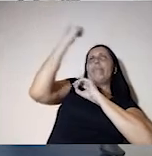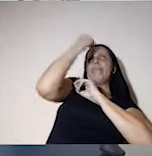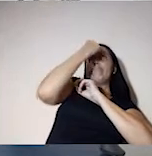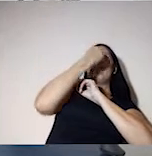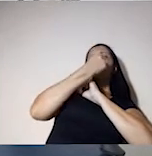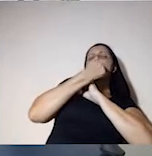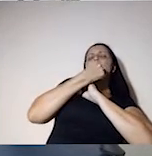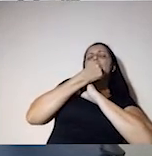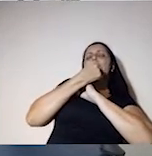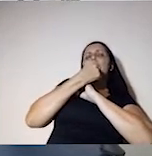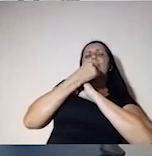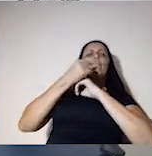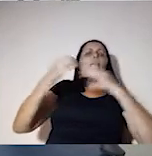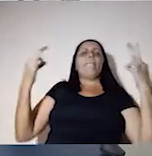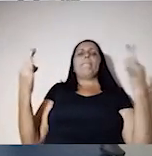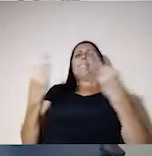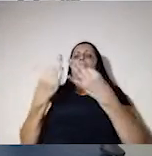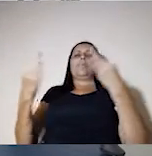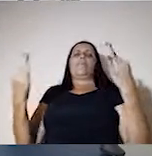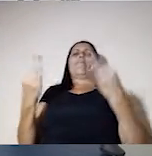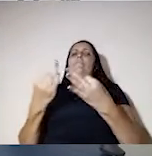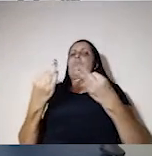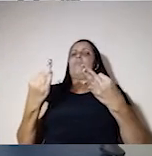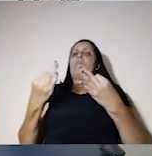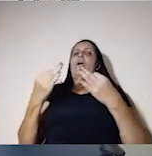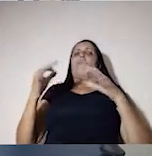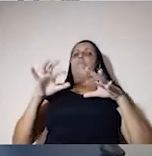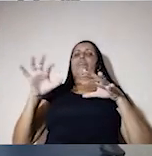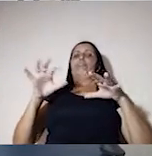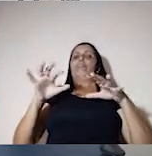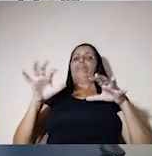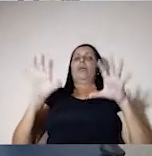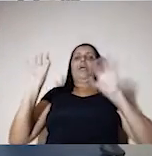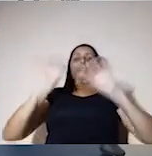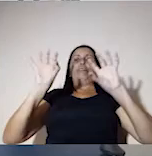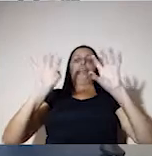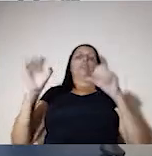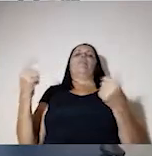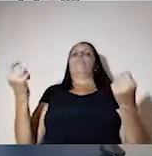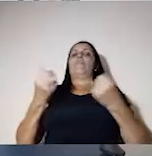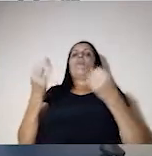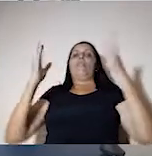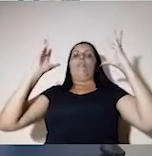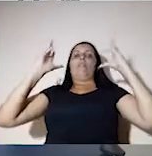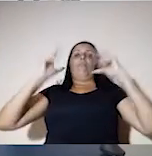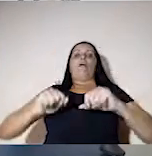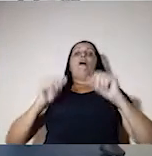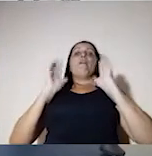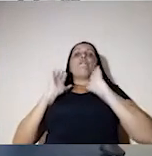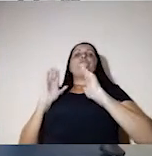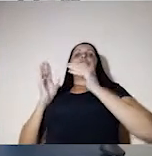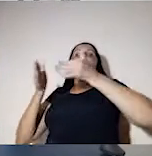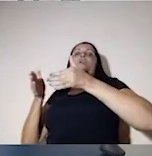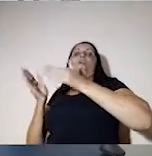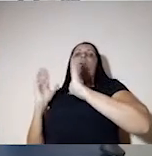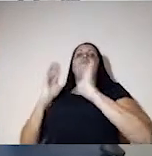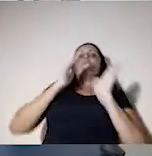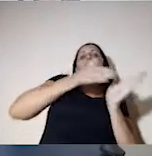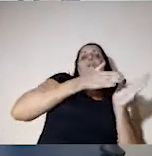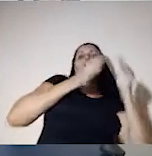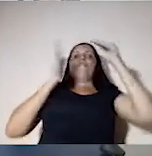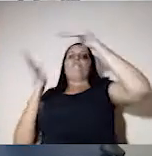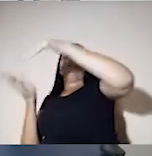imagens totalmente hidráulicas, sem balançar, imagens perfeitas para fazer um foco